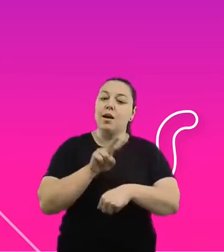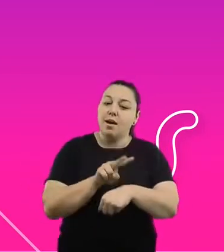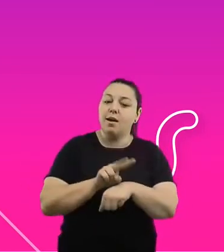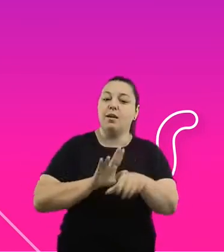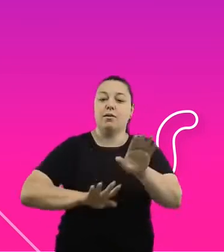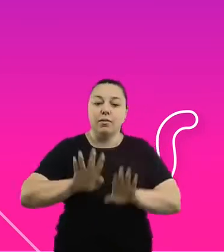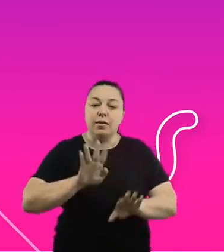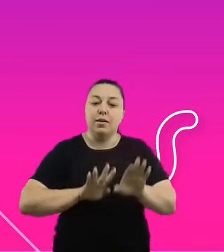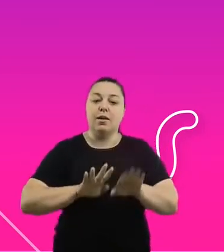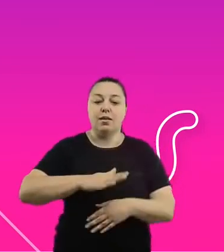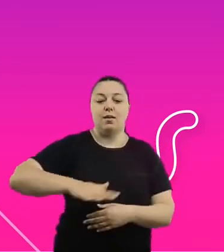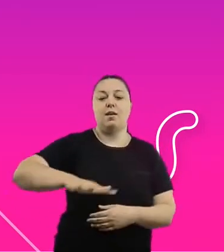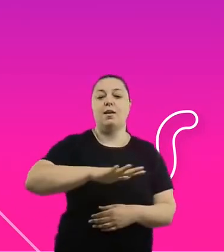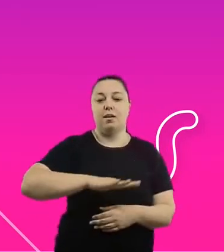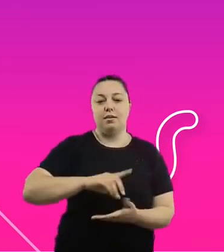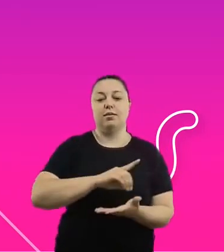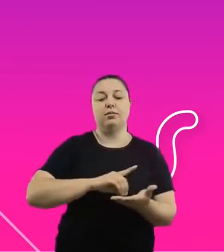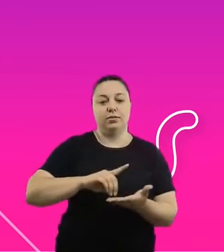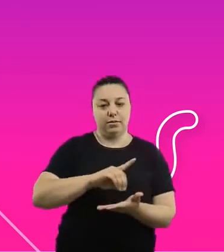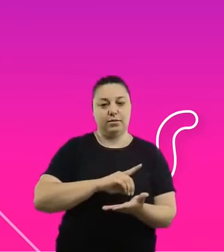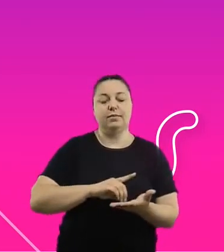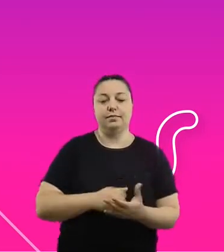vive cada vez mais digitalizado.